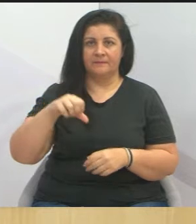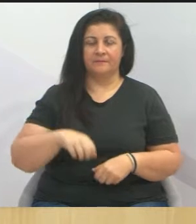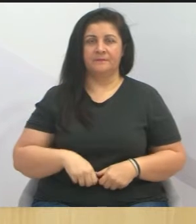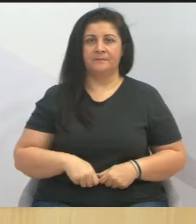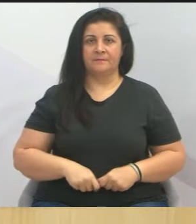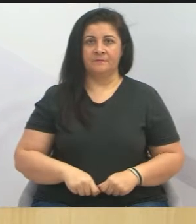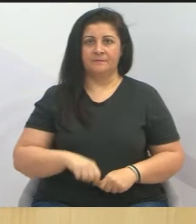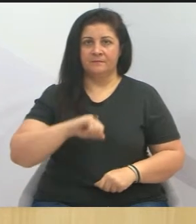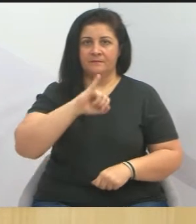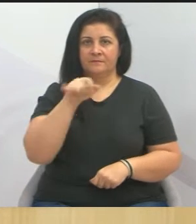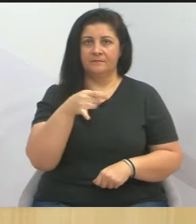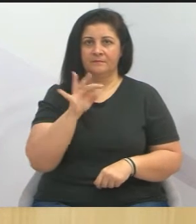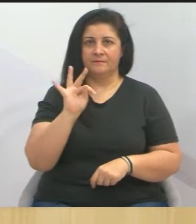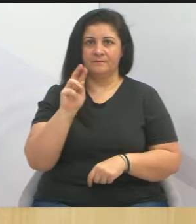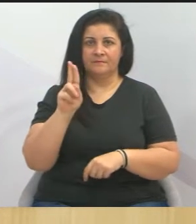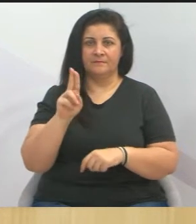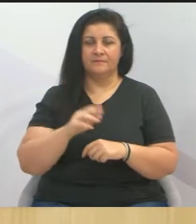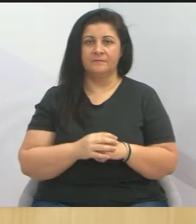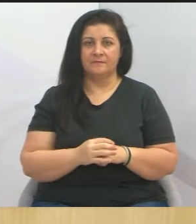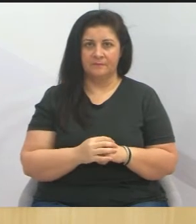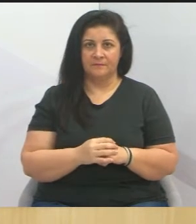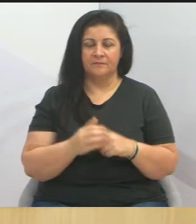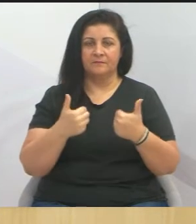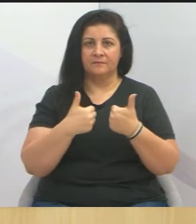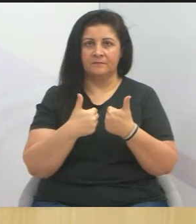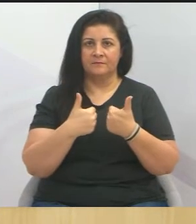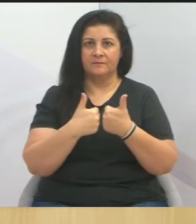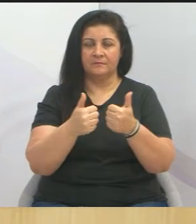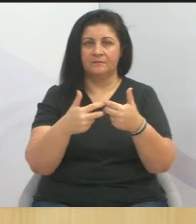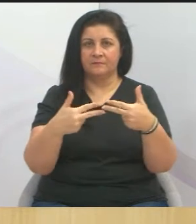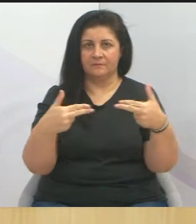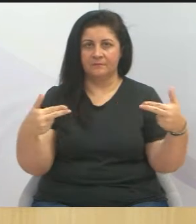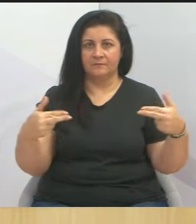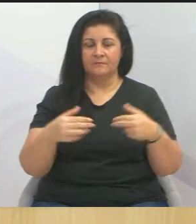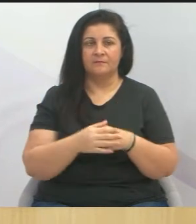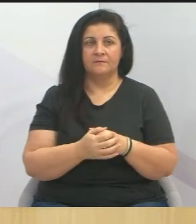229-a JT um de Jacareí transporte urbano